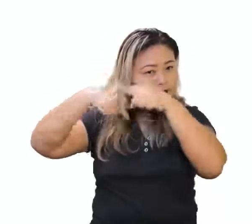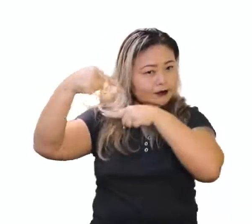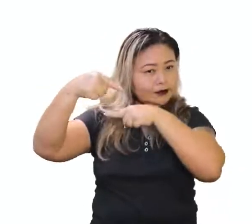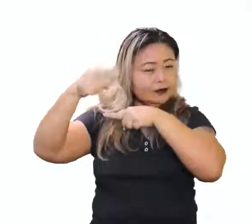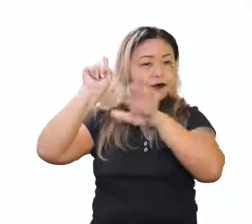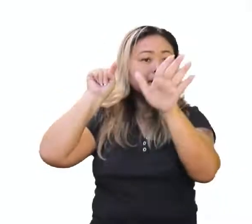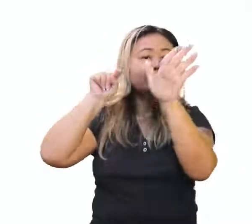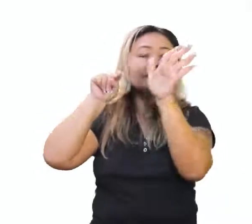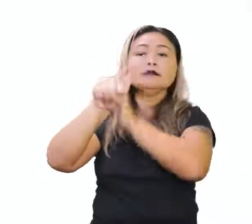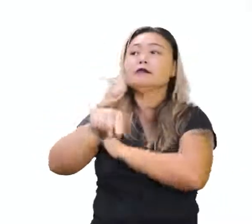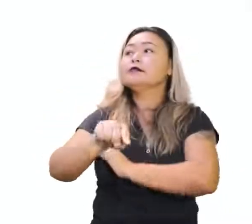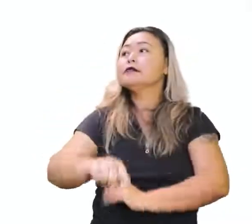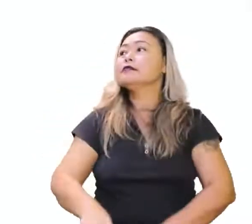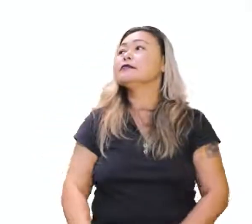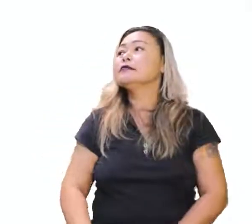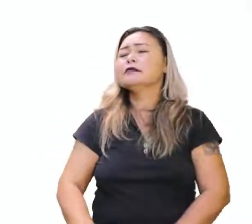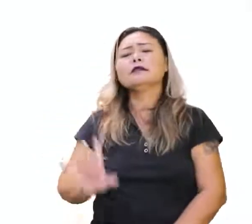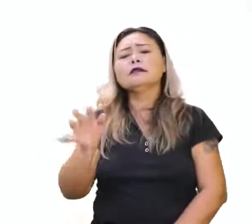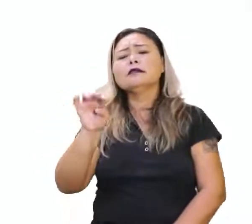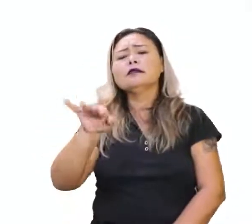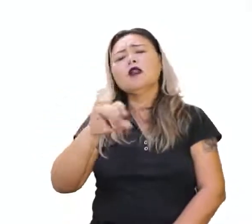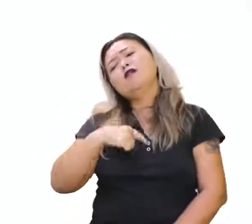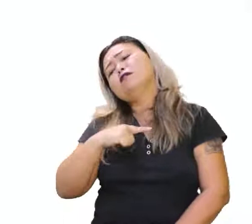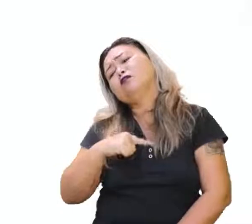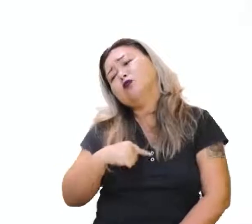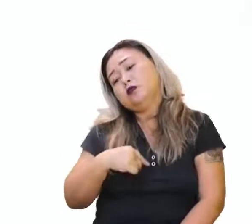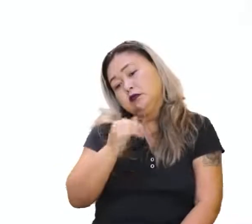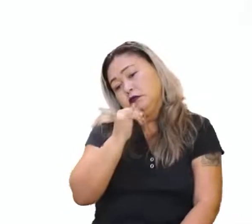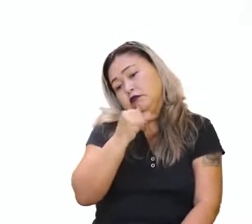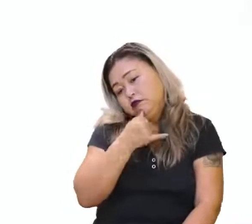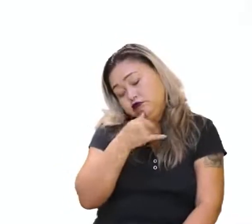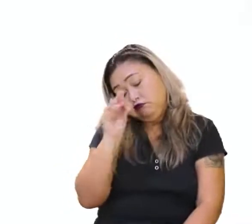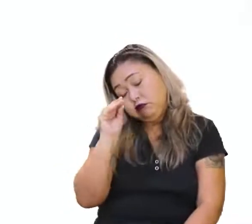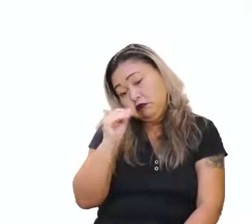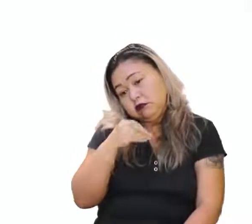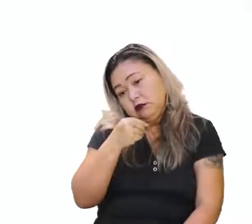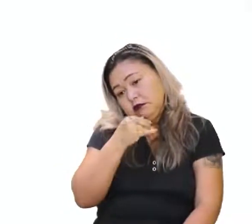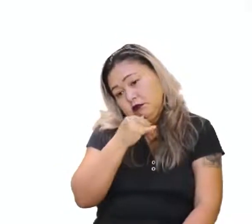próxima? Próxima questão. Já fiquei xoxinho.